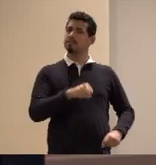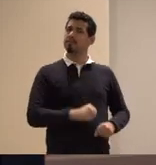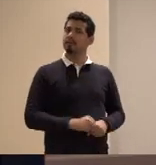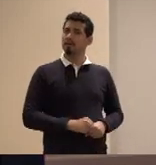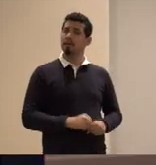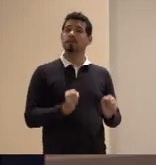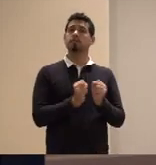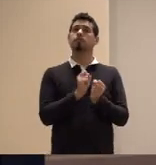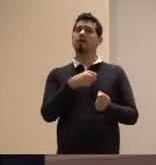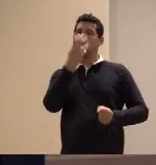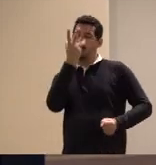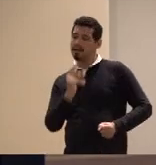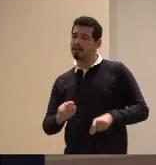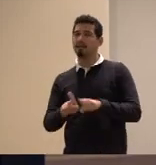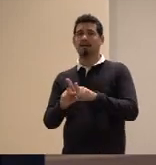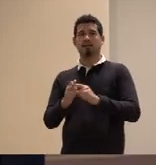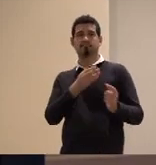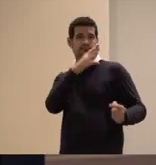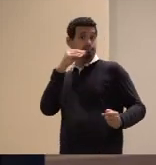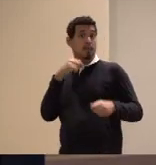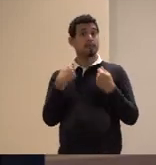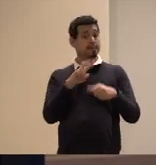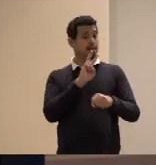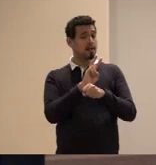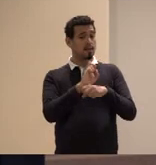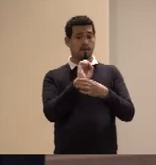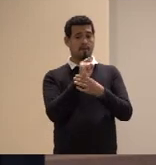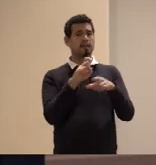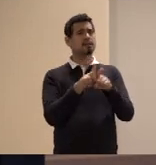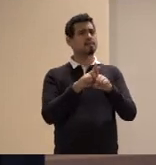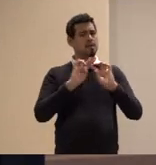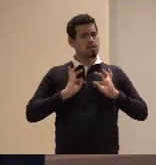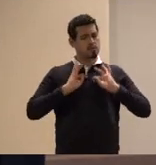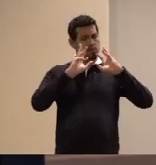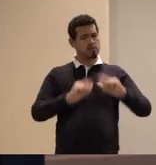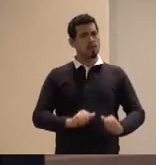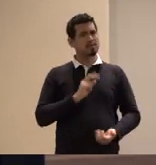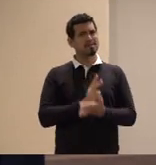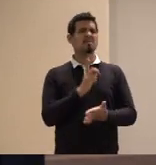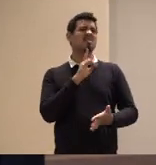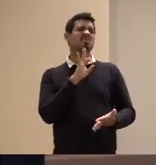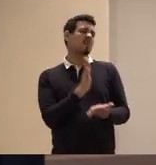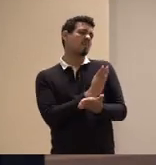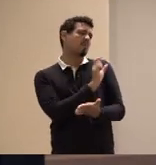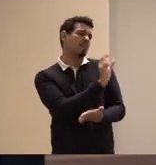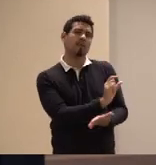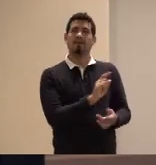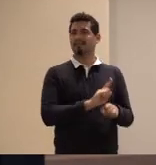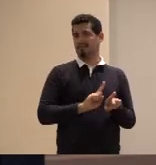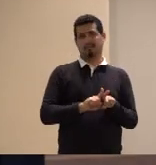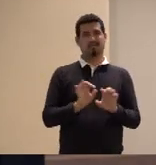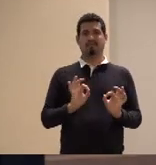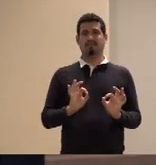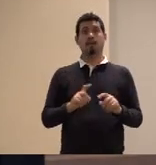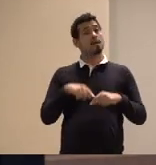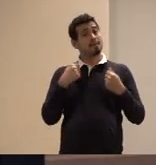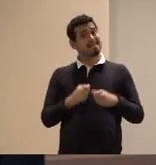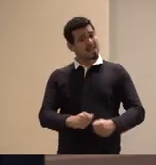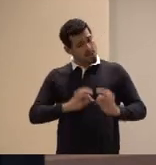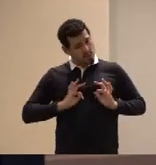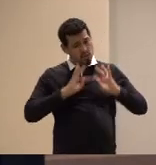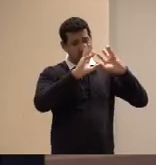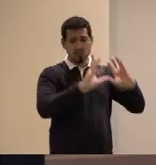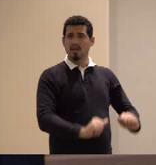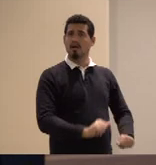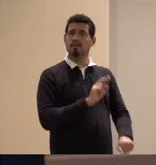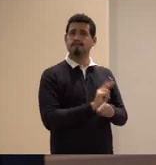com essas crianças e adolescentes que merecem proteção integral. Não é proteção parcial, não é proteção só na metade, é proteção